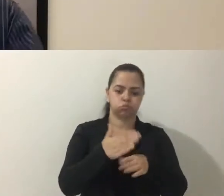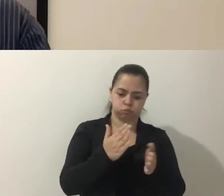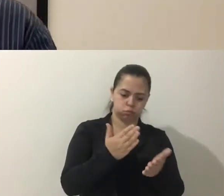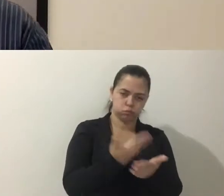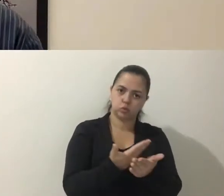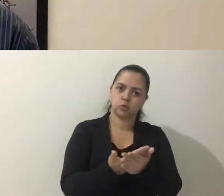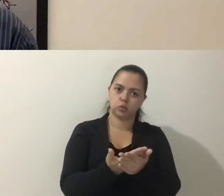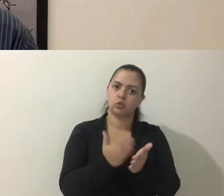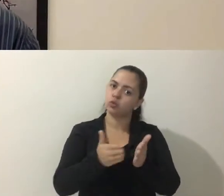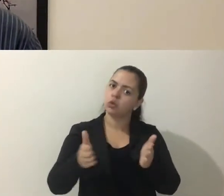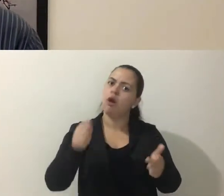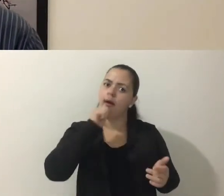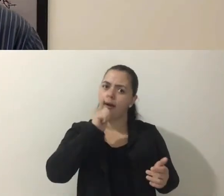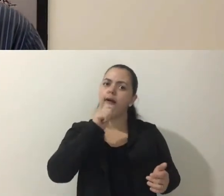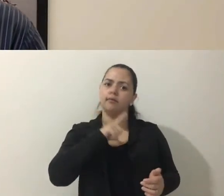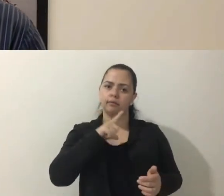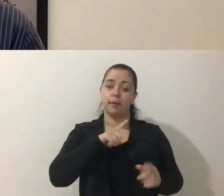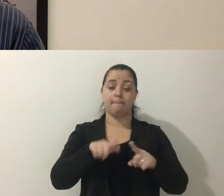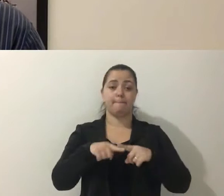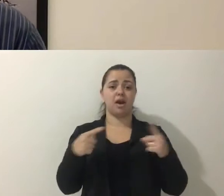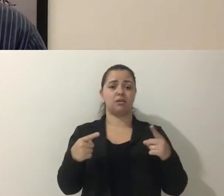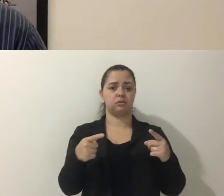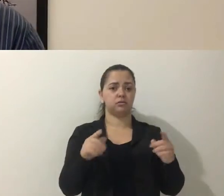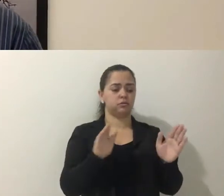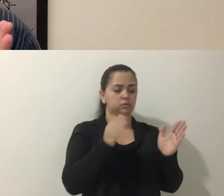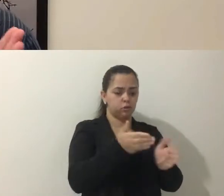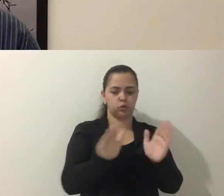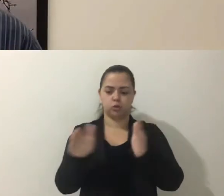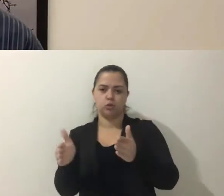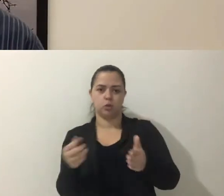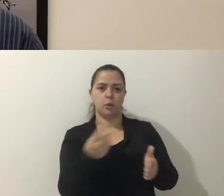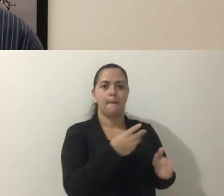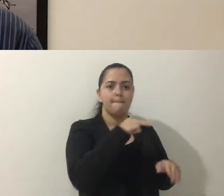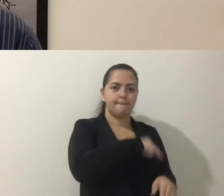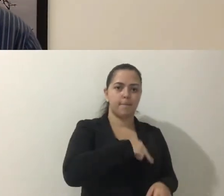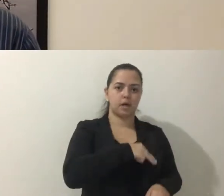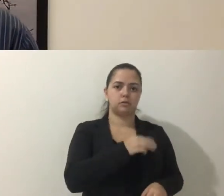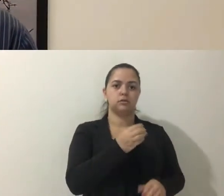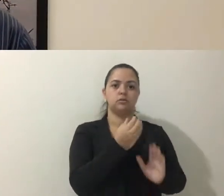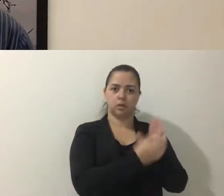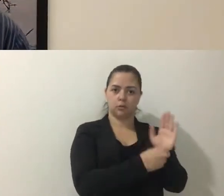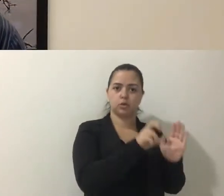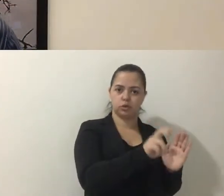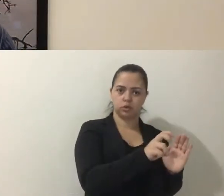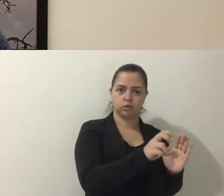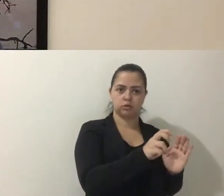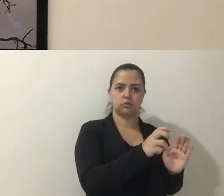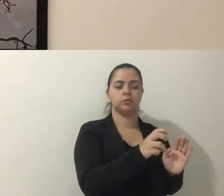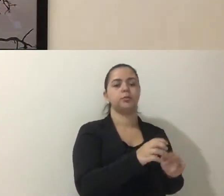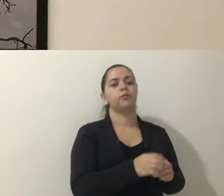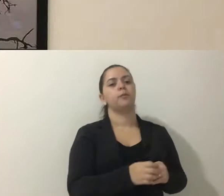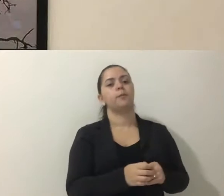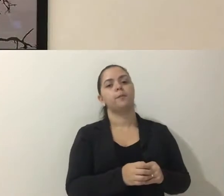assunto. Mas eu quero tratar a partir dessas 2 referências, Mateus 5, 31 e 32 e 19, de 3